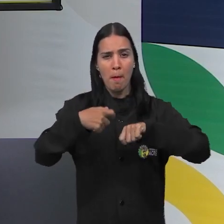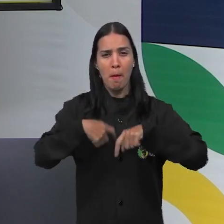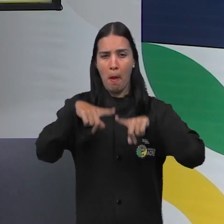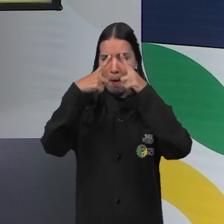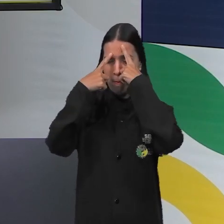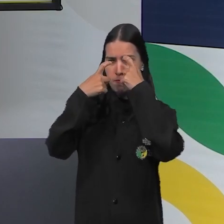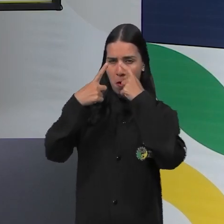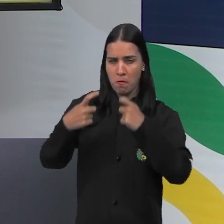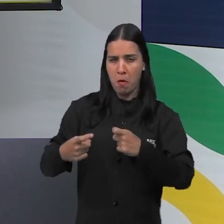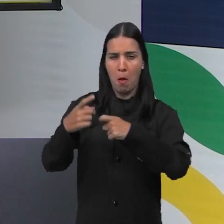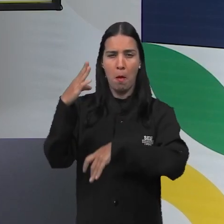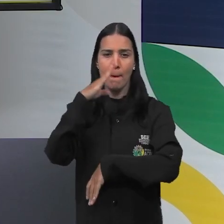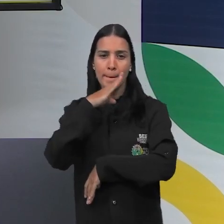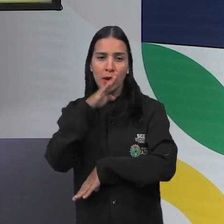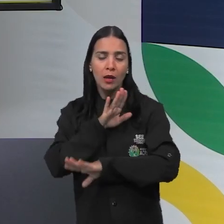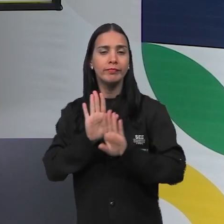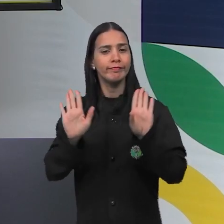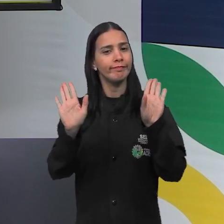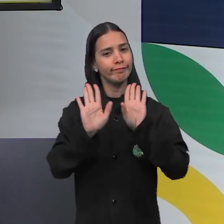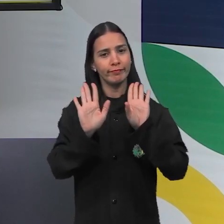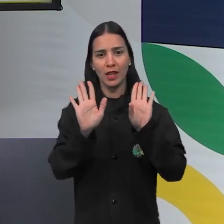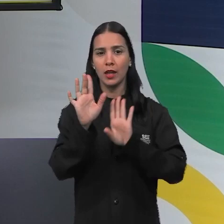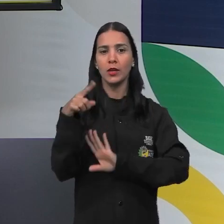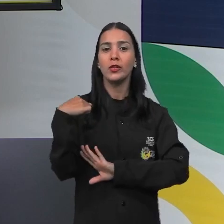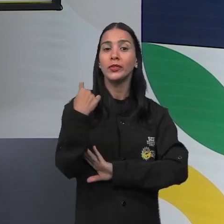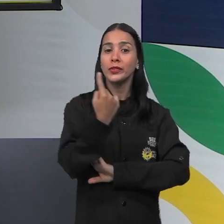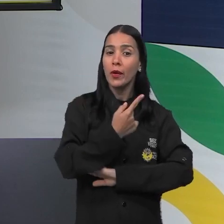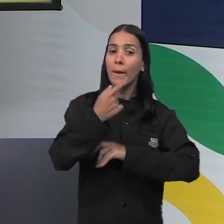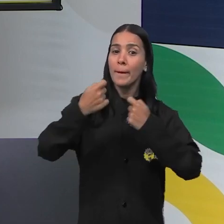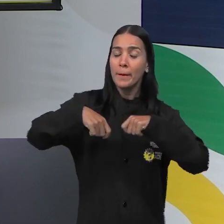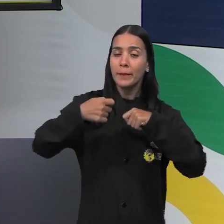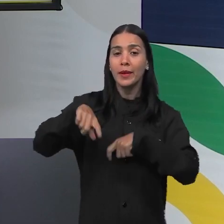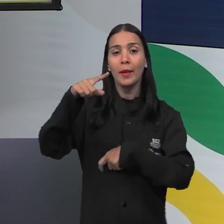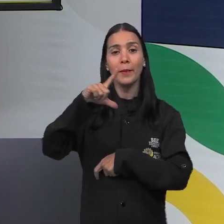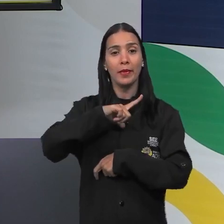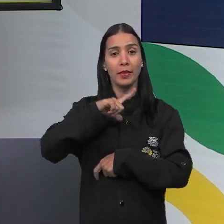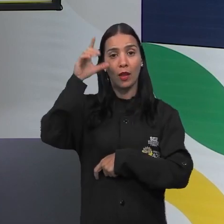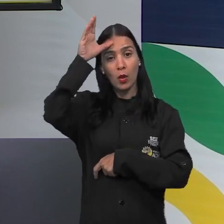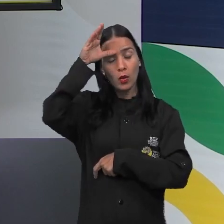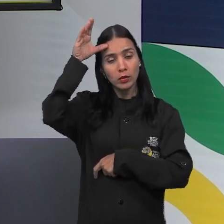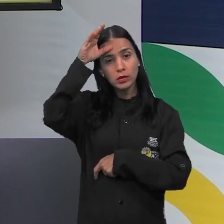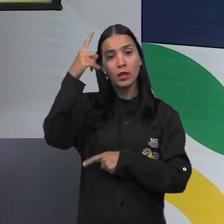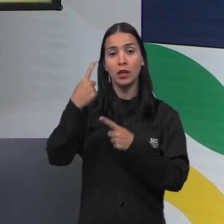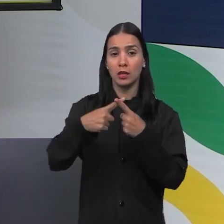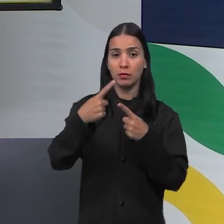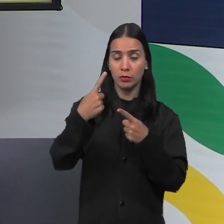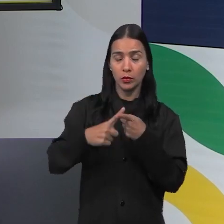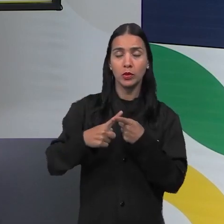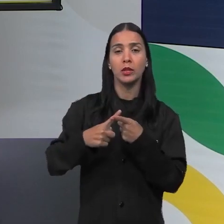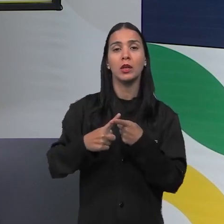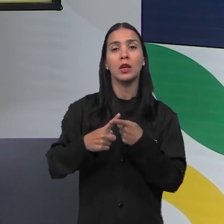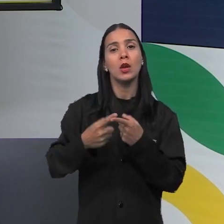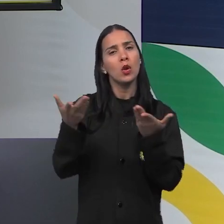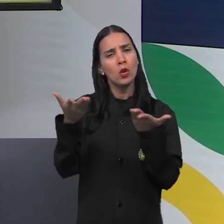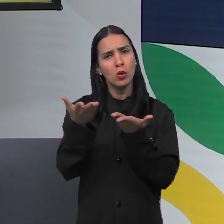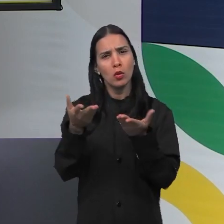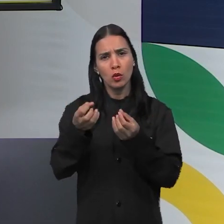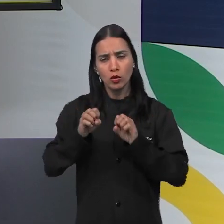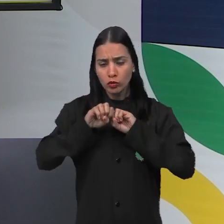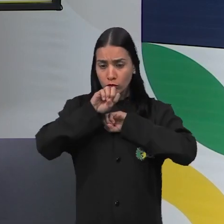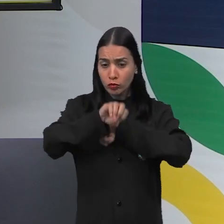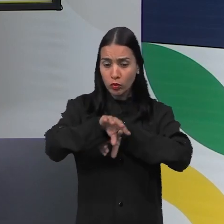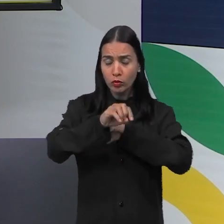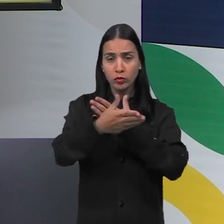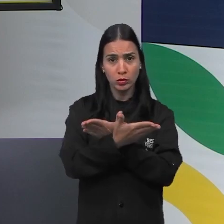ser maldoso. Não. Aqui a gente começa a abordar conceitos e princípios nesse aspecto de valores,